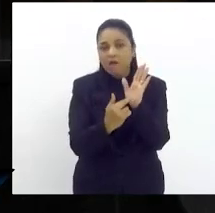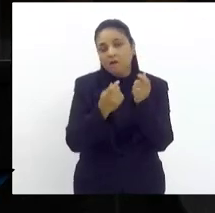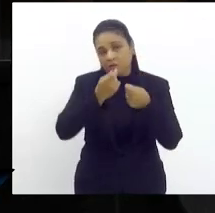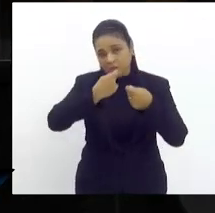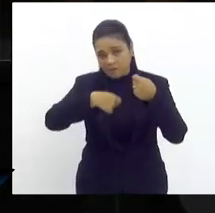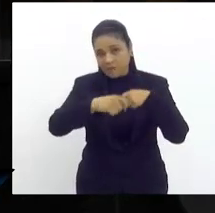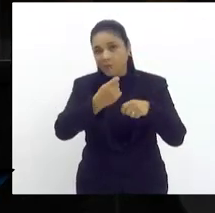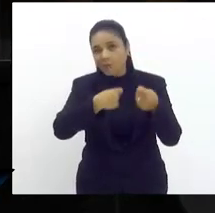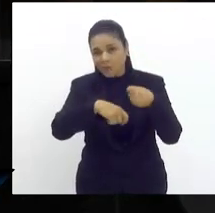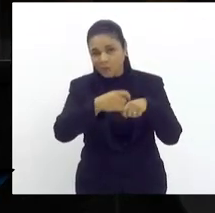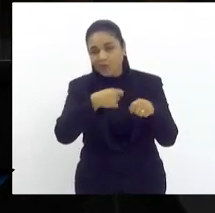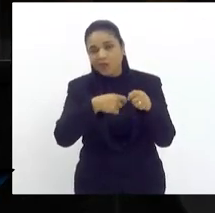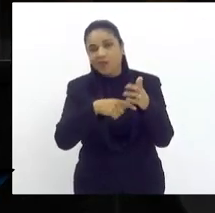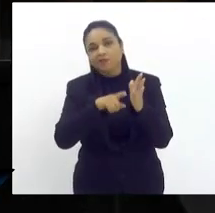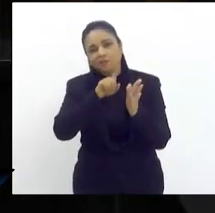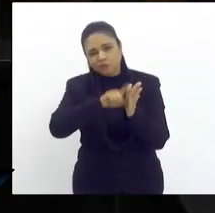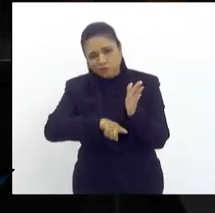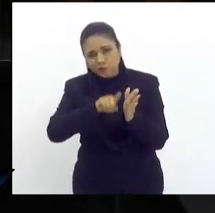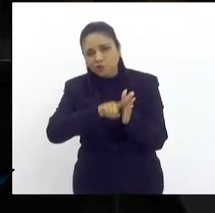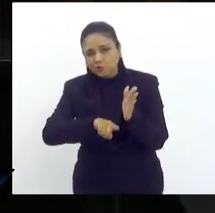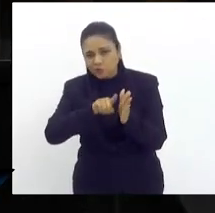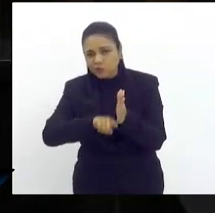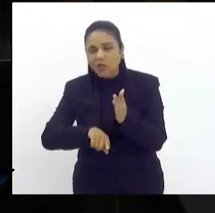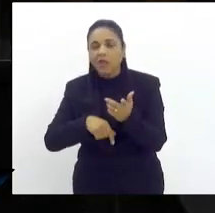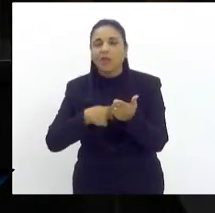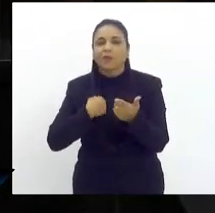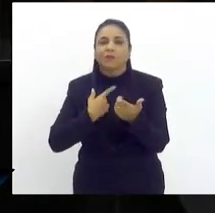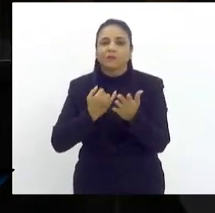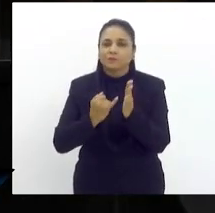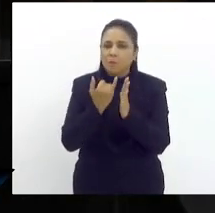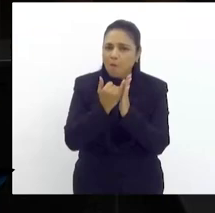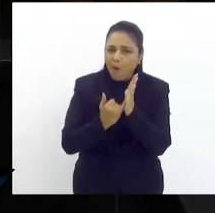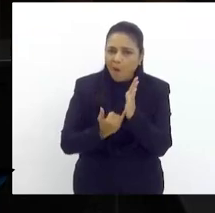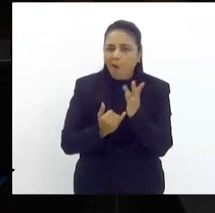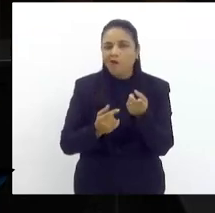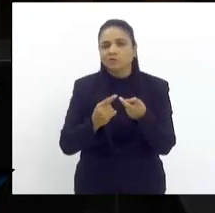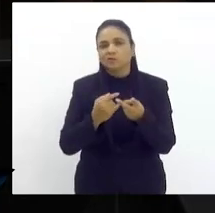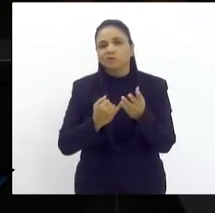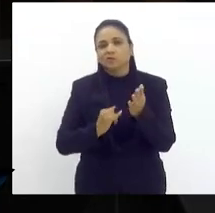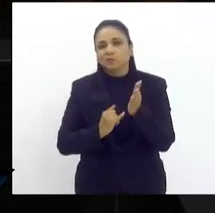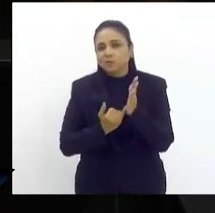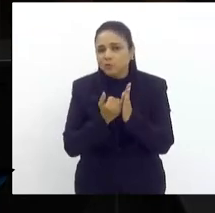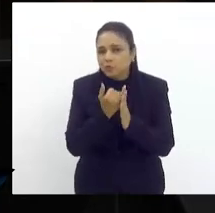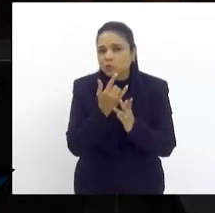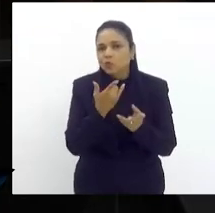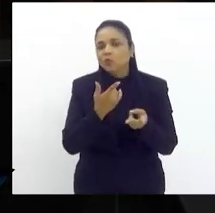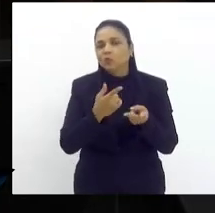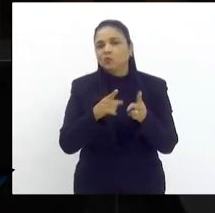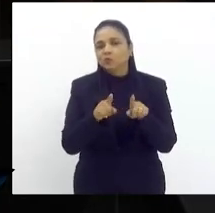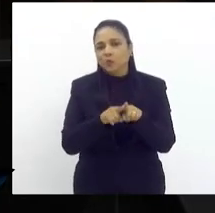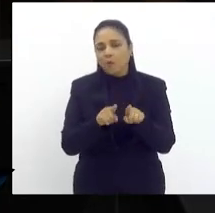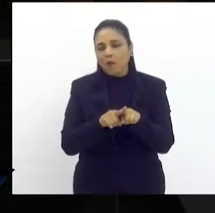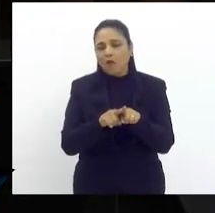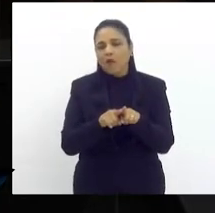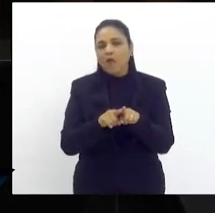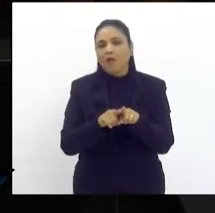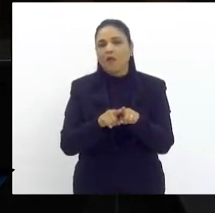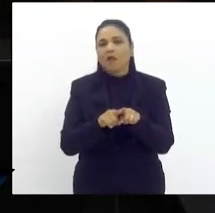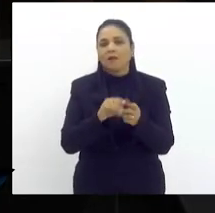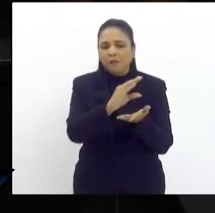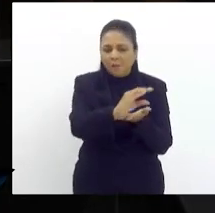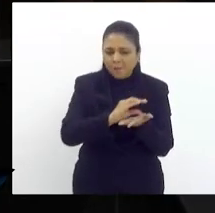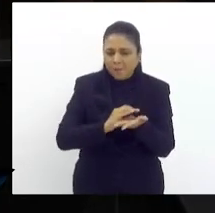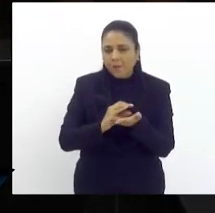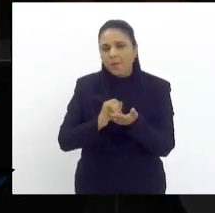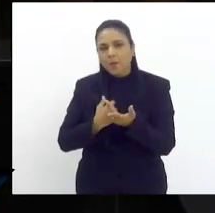economia descontando aí as correções monetárias os juros o capital que foi pego para fazer o